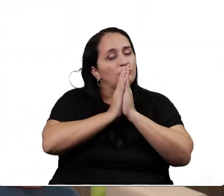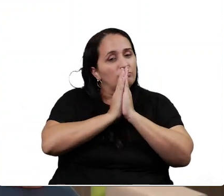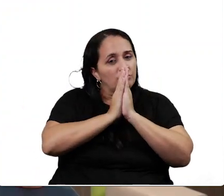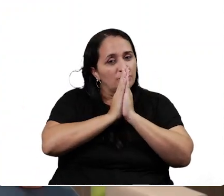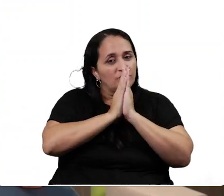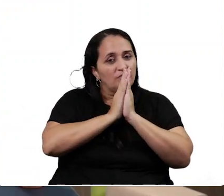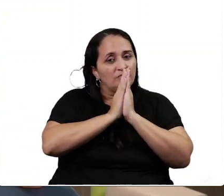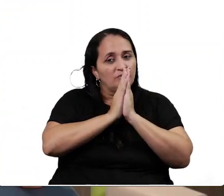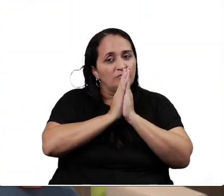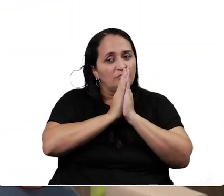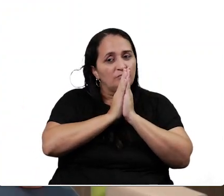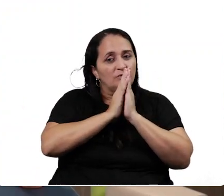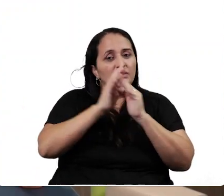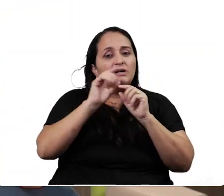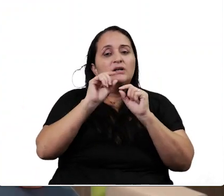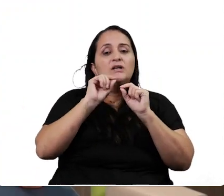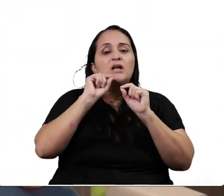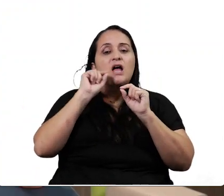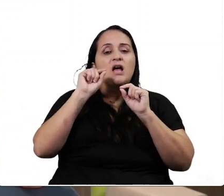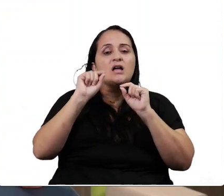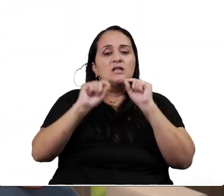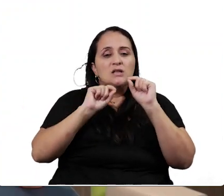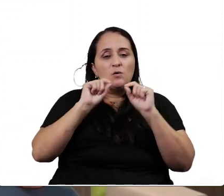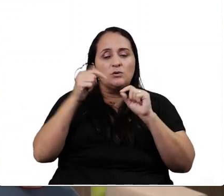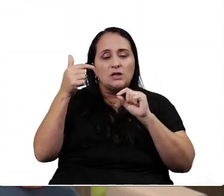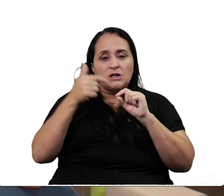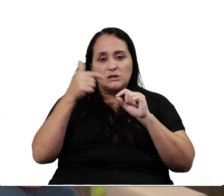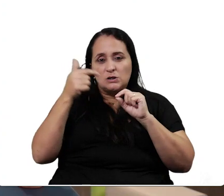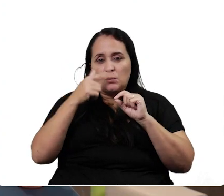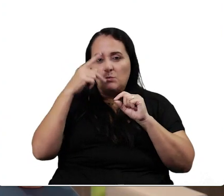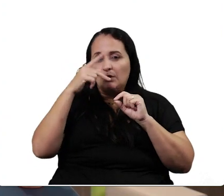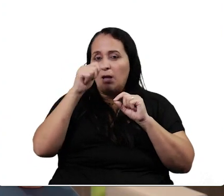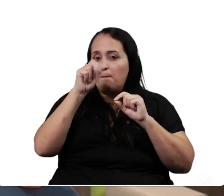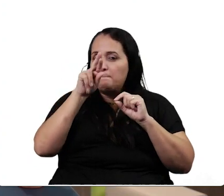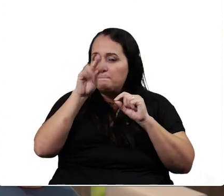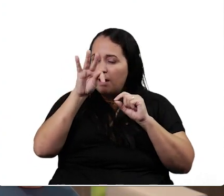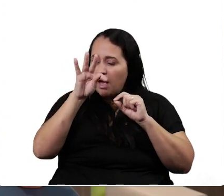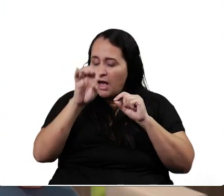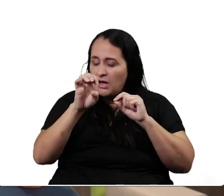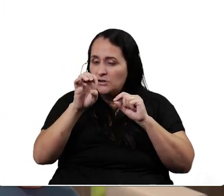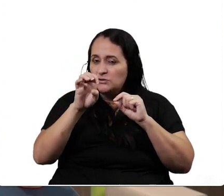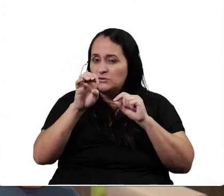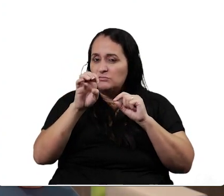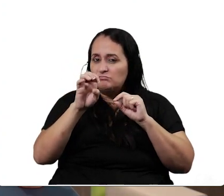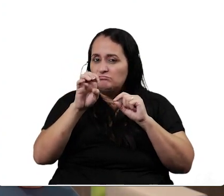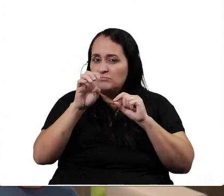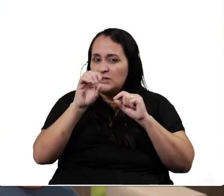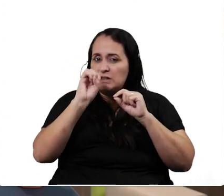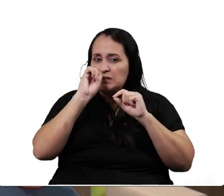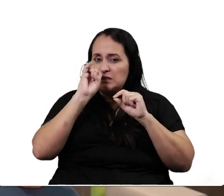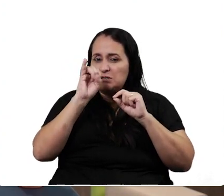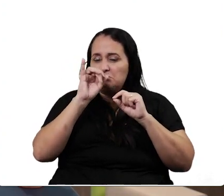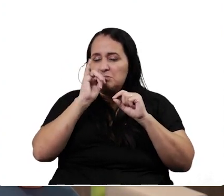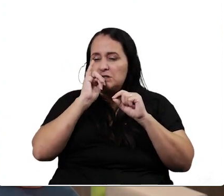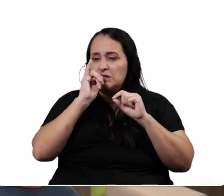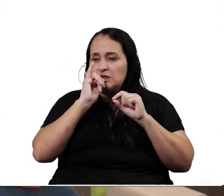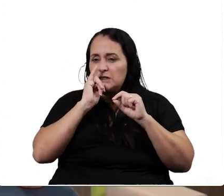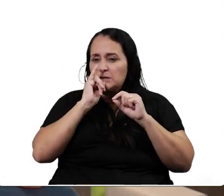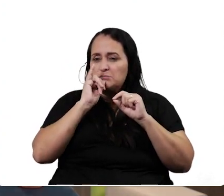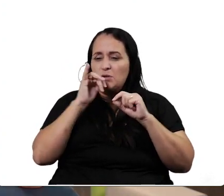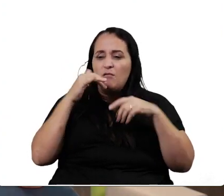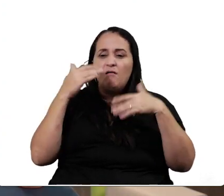porque tem a segunda parte da nossa revisão, tá bom? Por enquanto, vai dando uma olhada aí. Se você